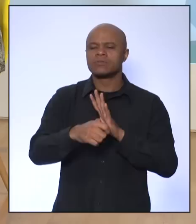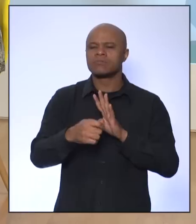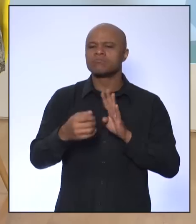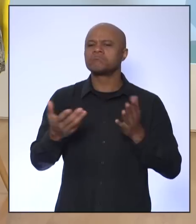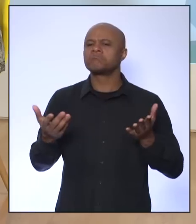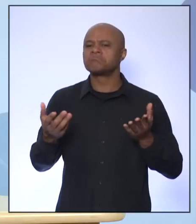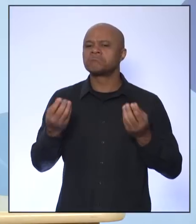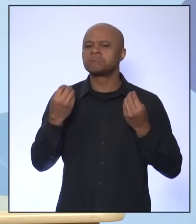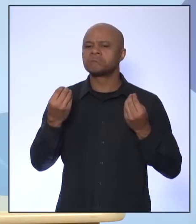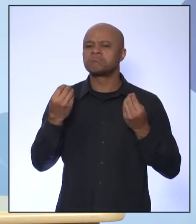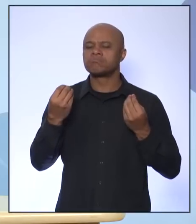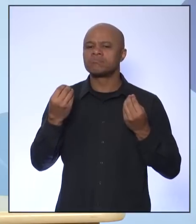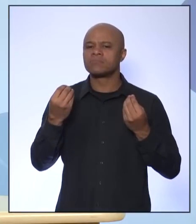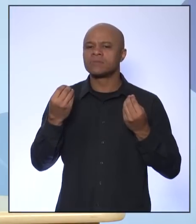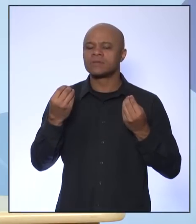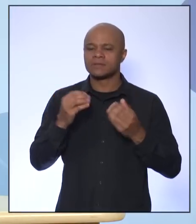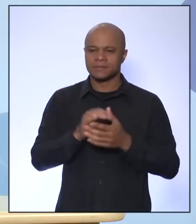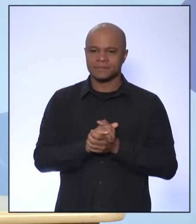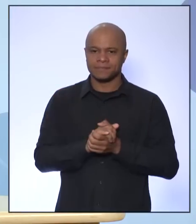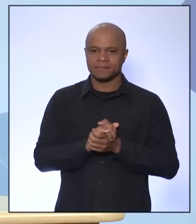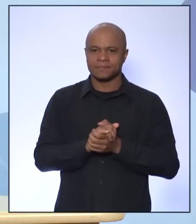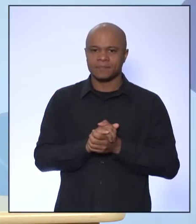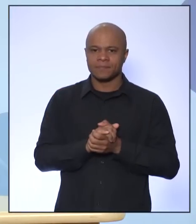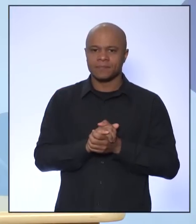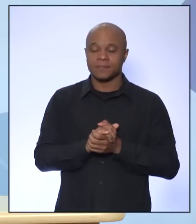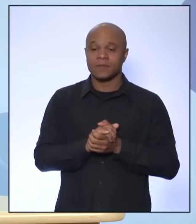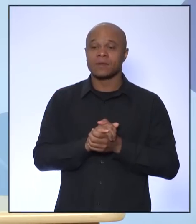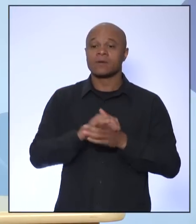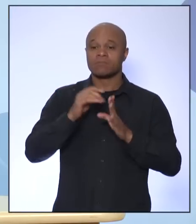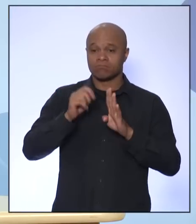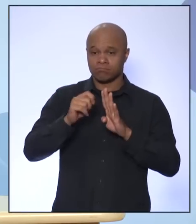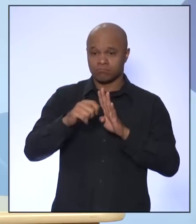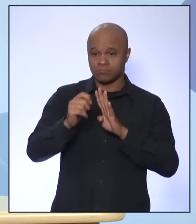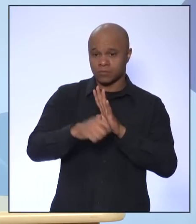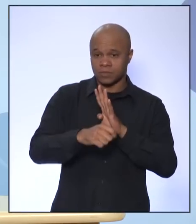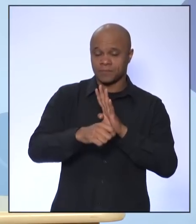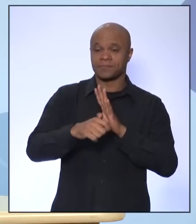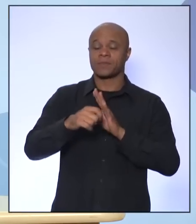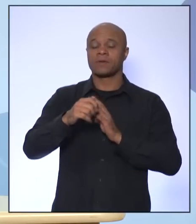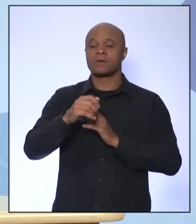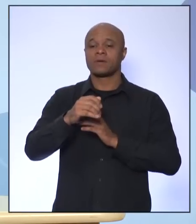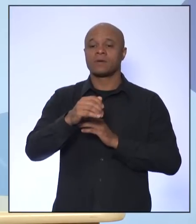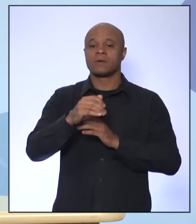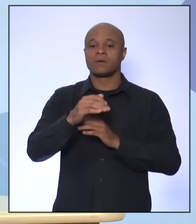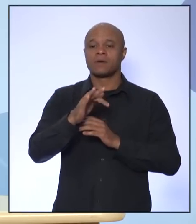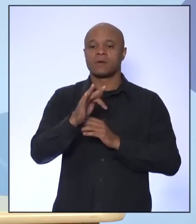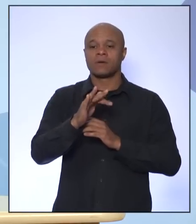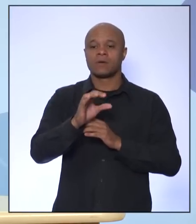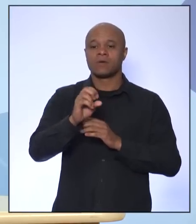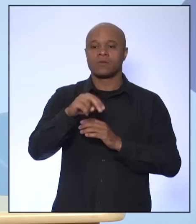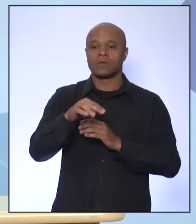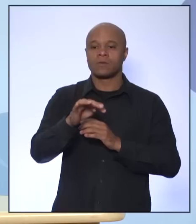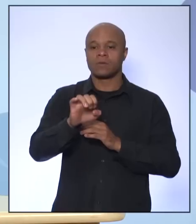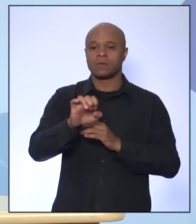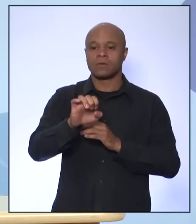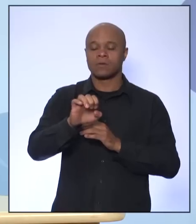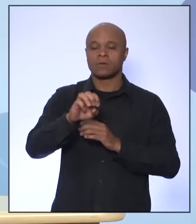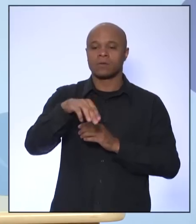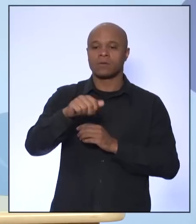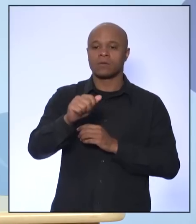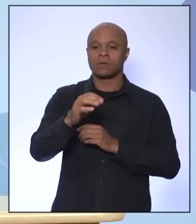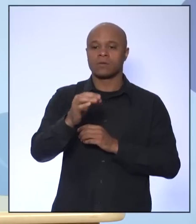bem. O calendário ele é uma fonte material. Aí depende de qual calendário nós estamos falando. Nós teremos uma aula